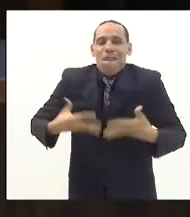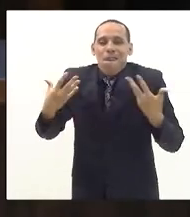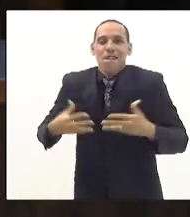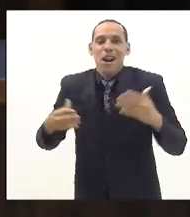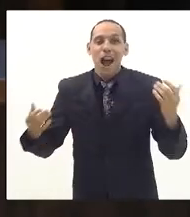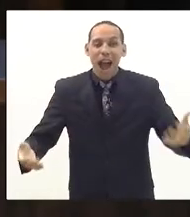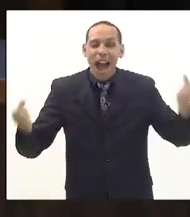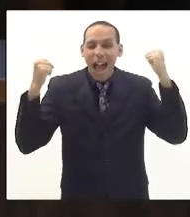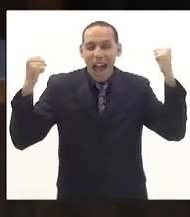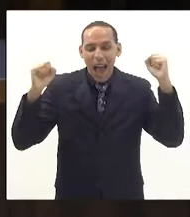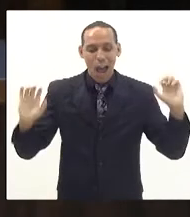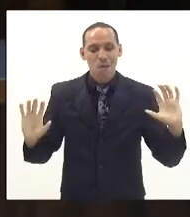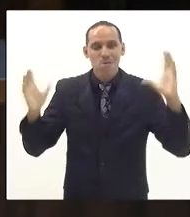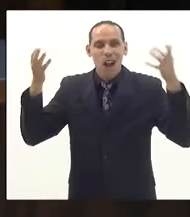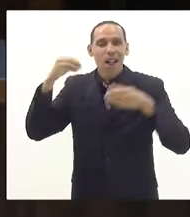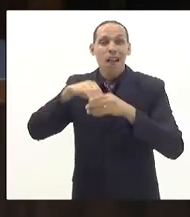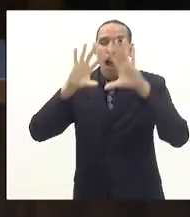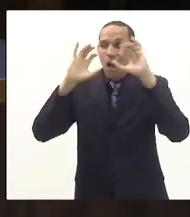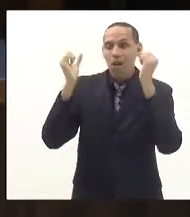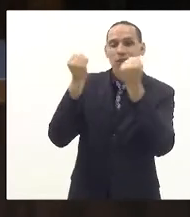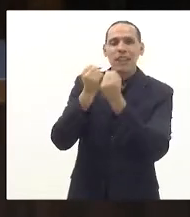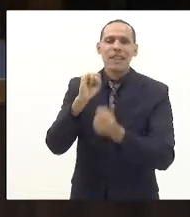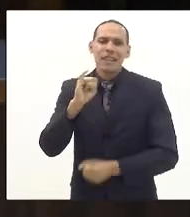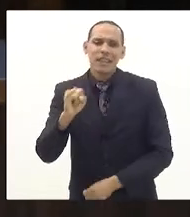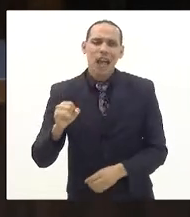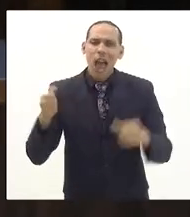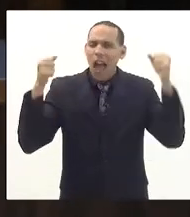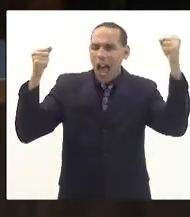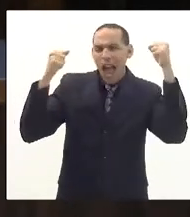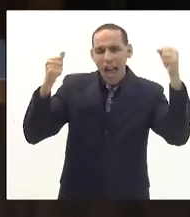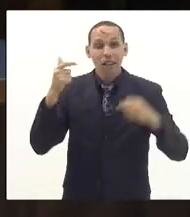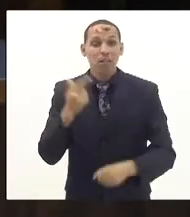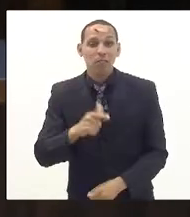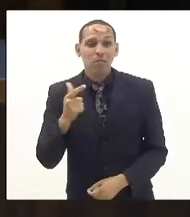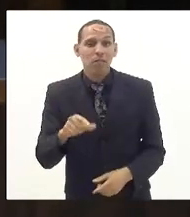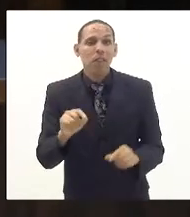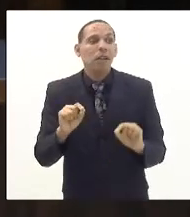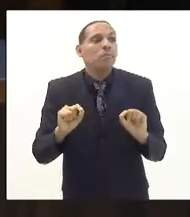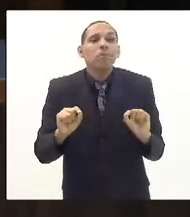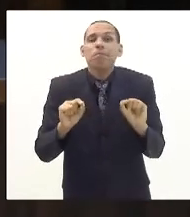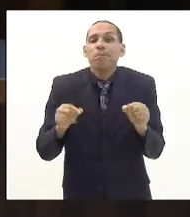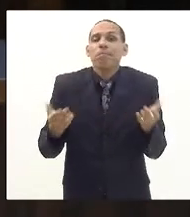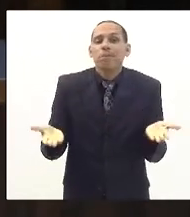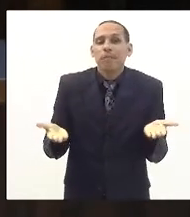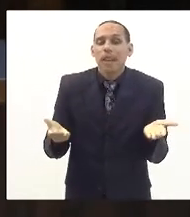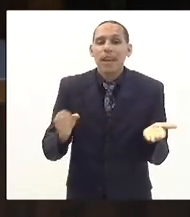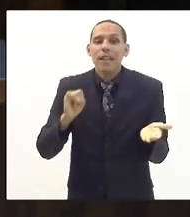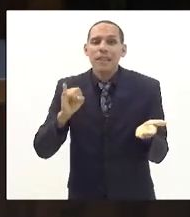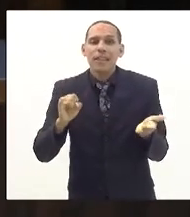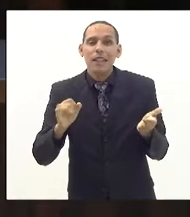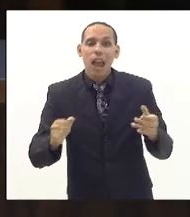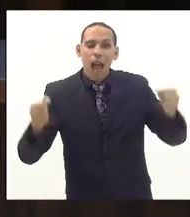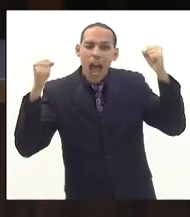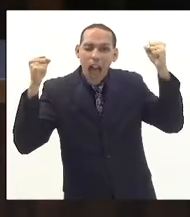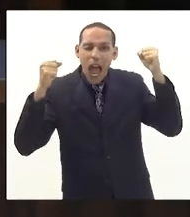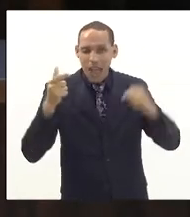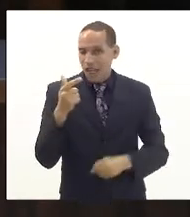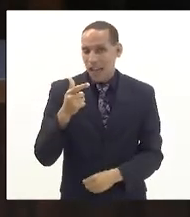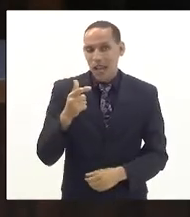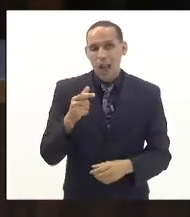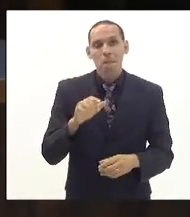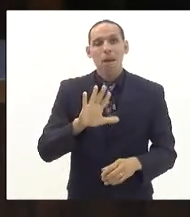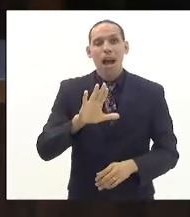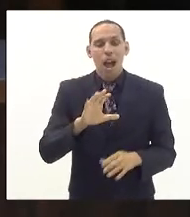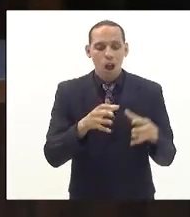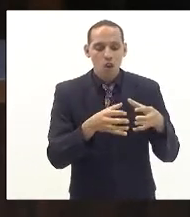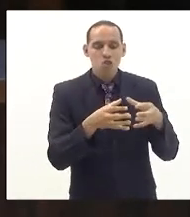no estádio? O que seria do estádio sem as torcidas? E o que seria das torcidas sem as organizadas? Eu